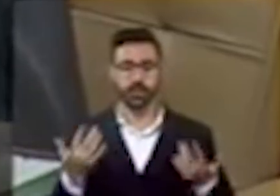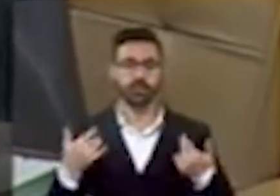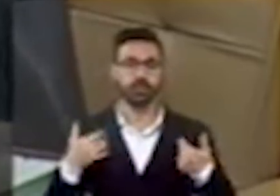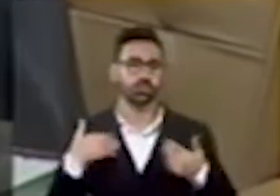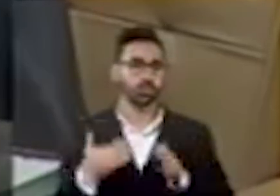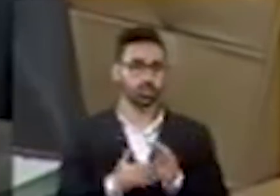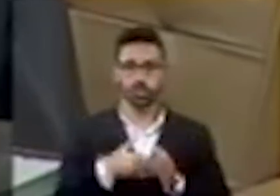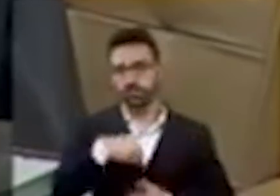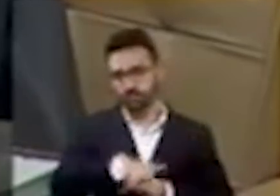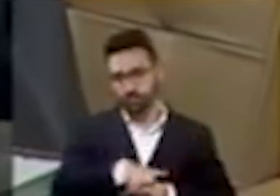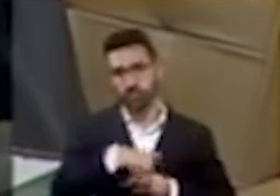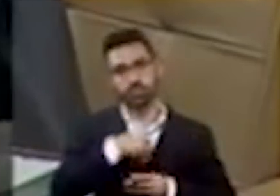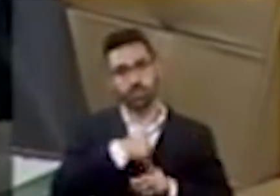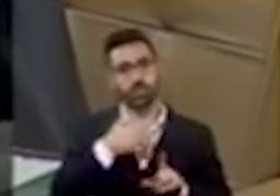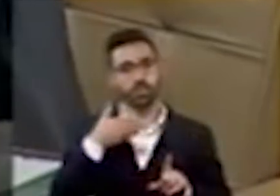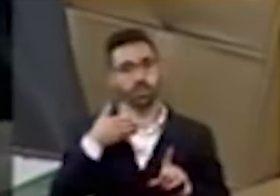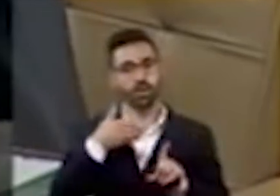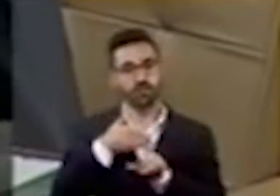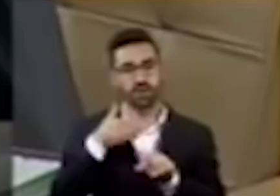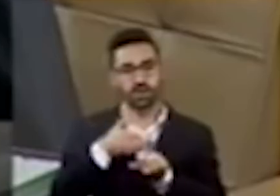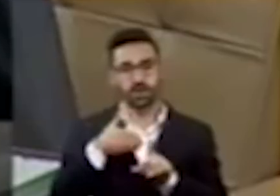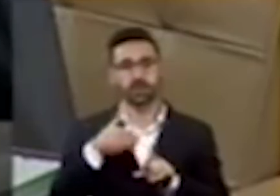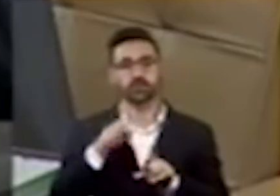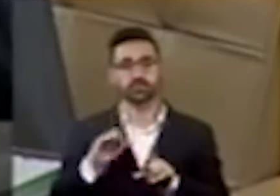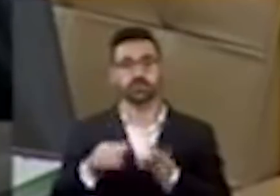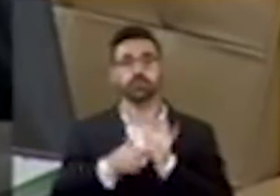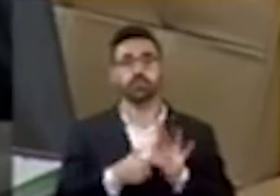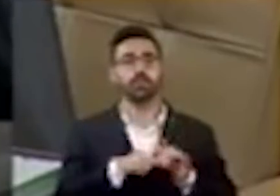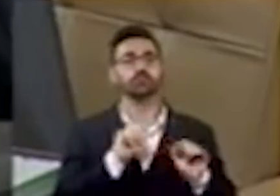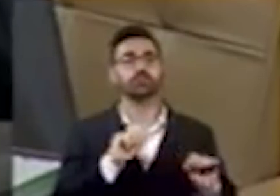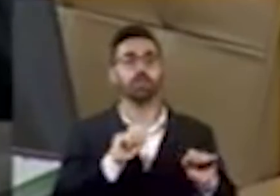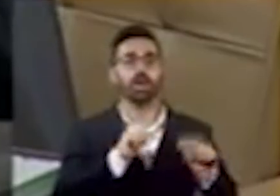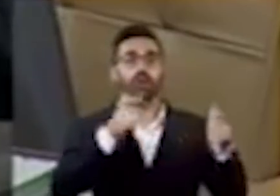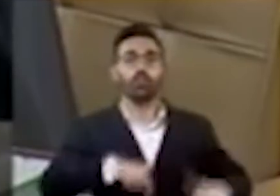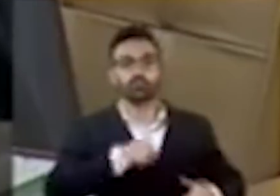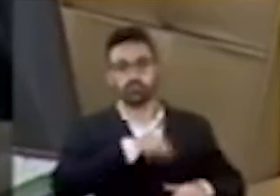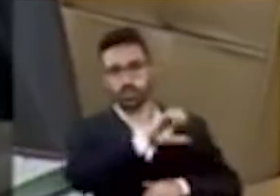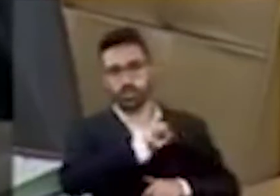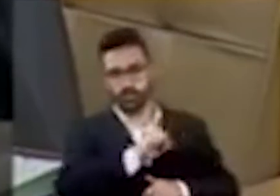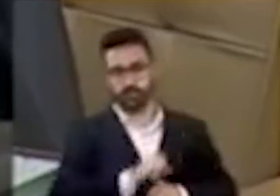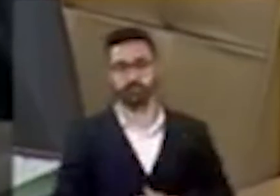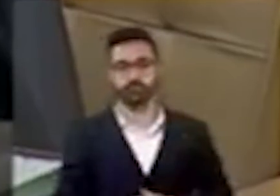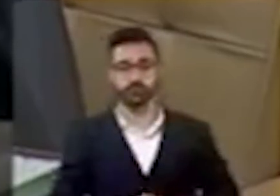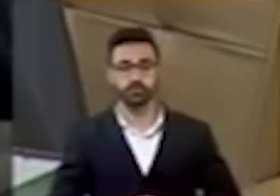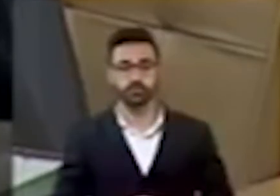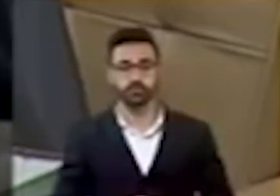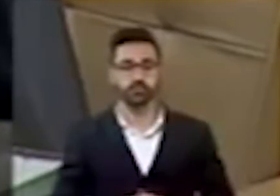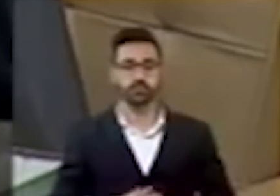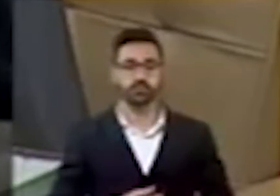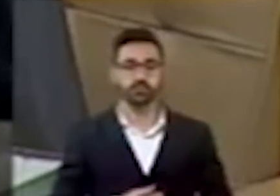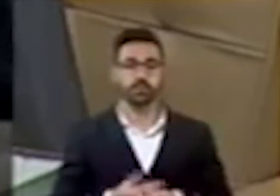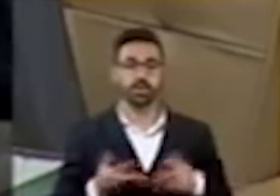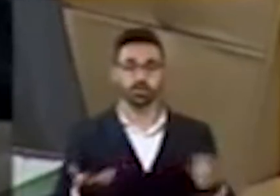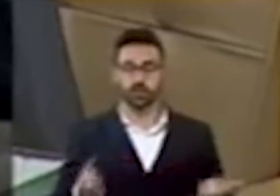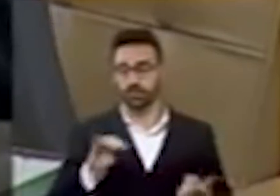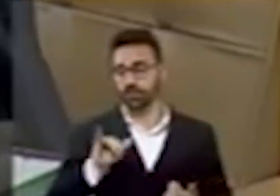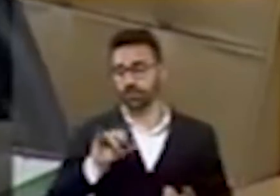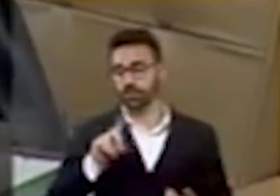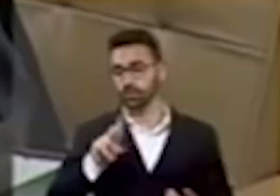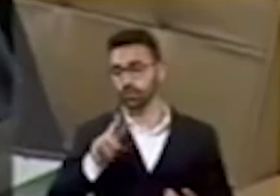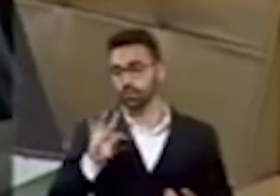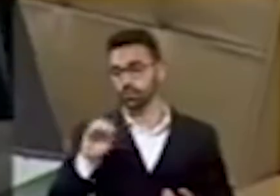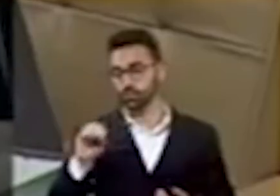sempre que cito a fonte. Trata-se, prossigo eu, o indulto, portanto, de